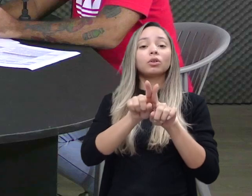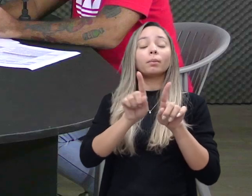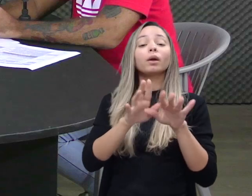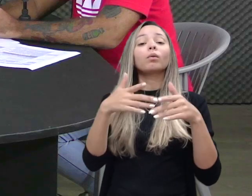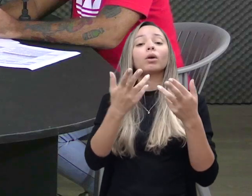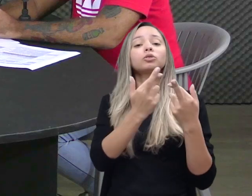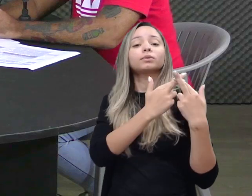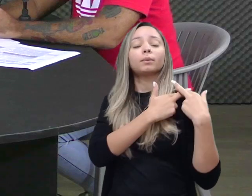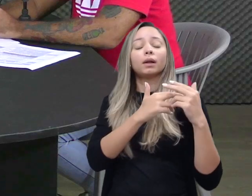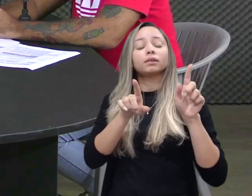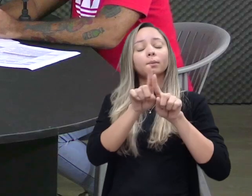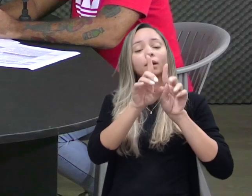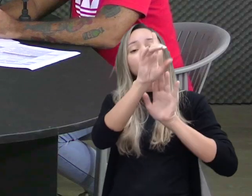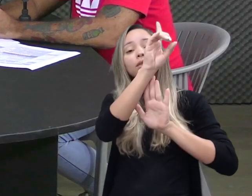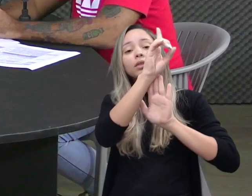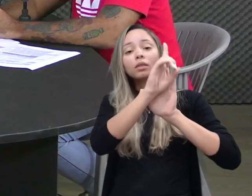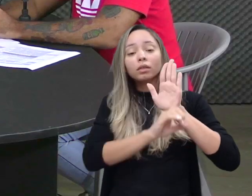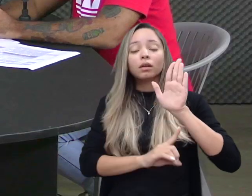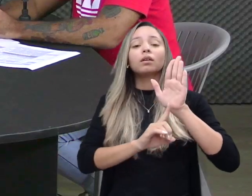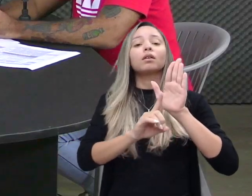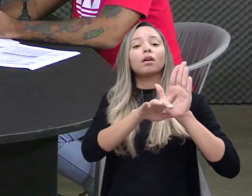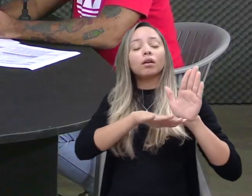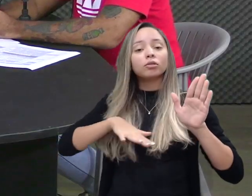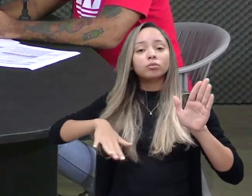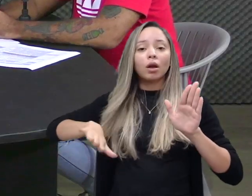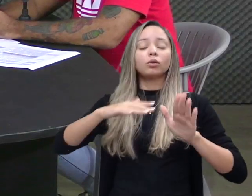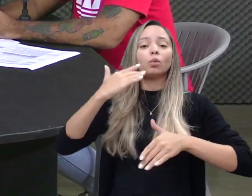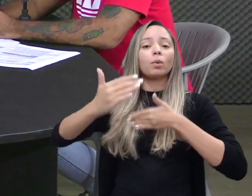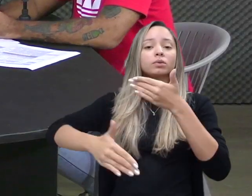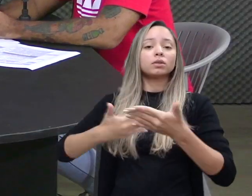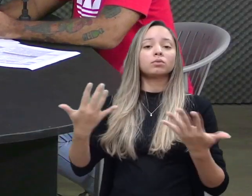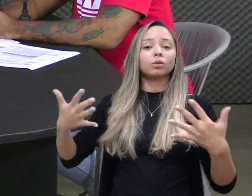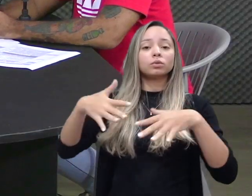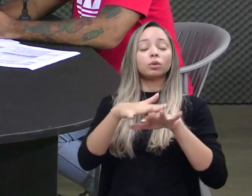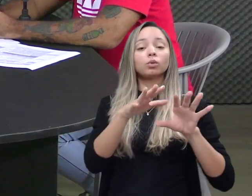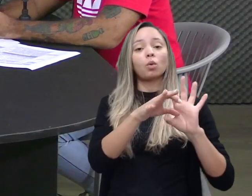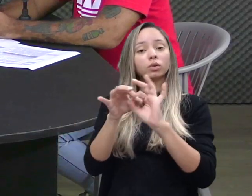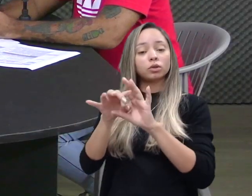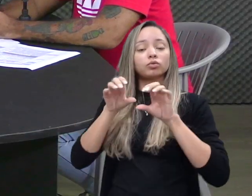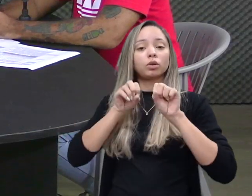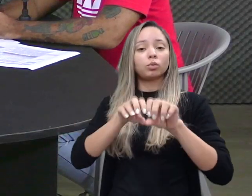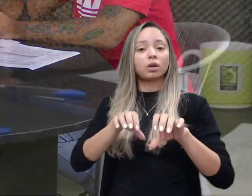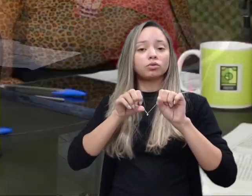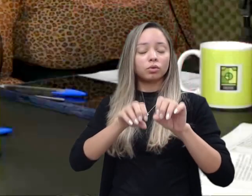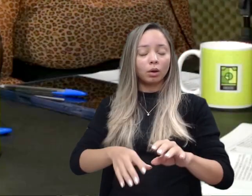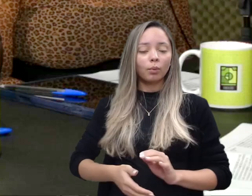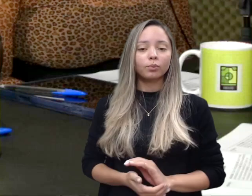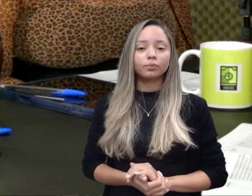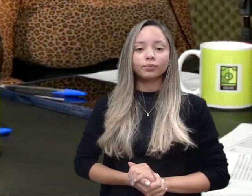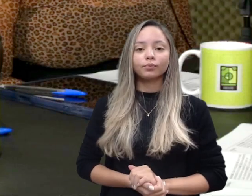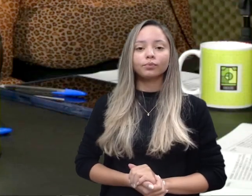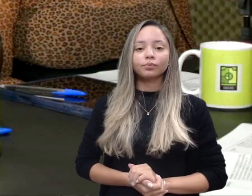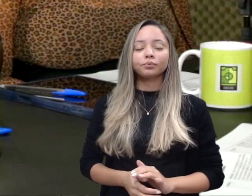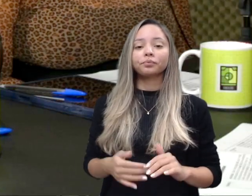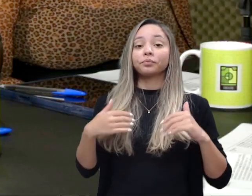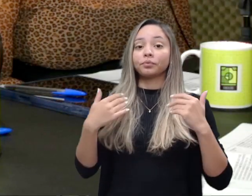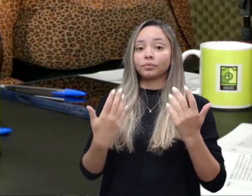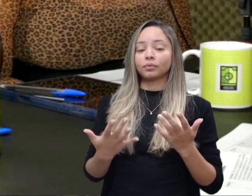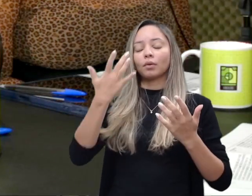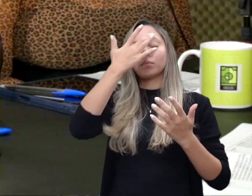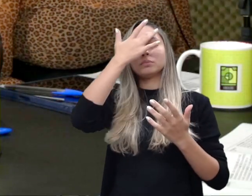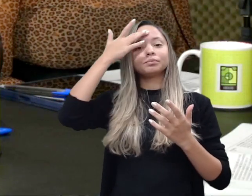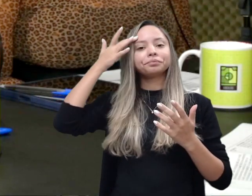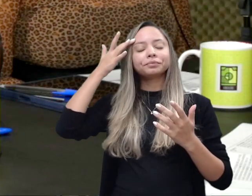processo de inclusão em diferentes contextos sociais e educacionais? A gente fala que o sujeito da educação inclusiva